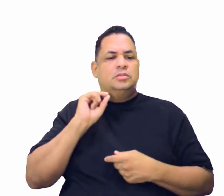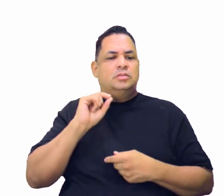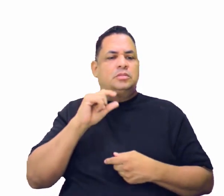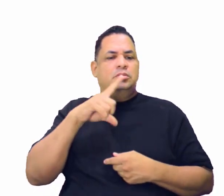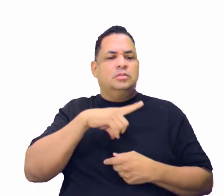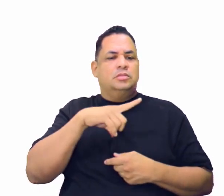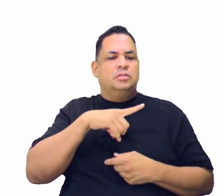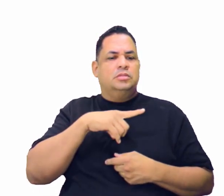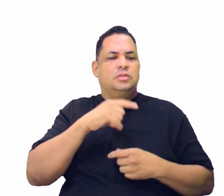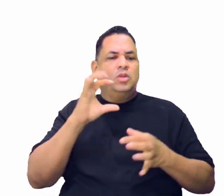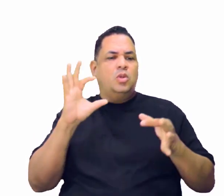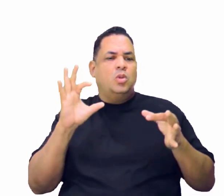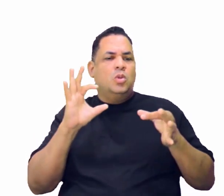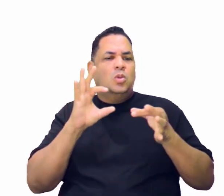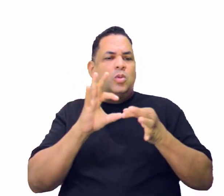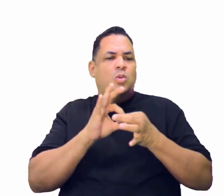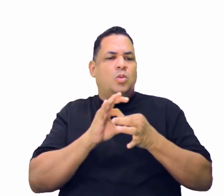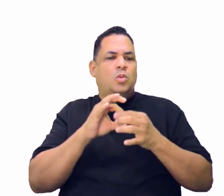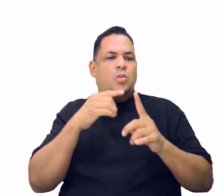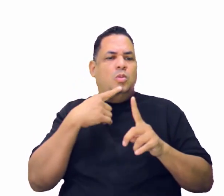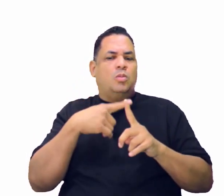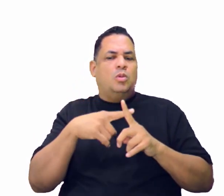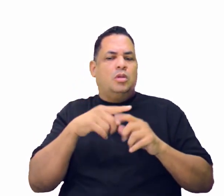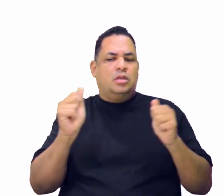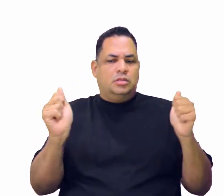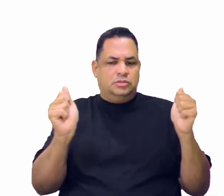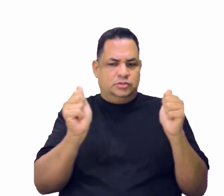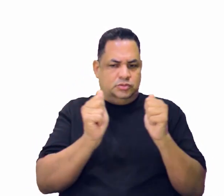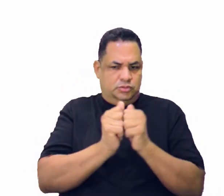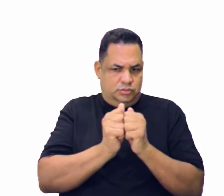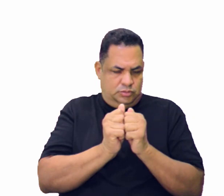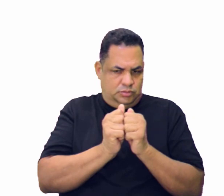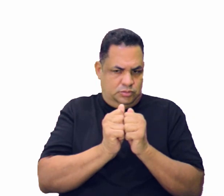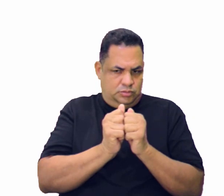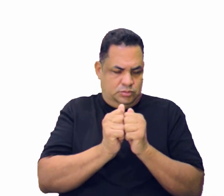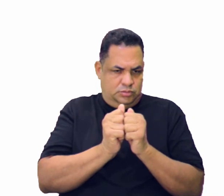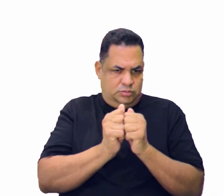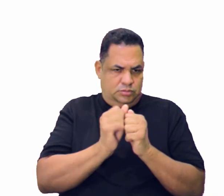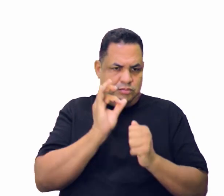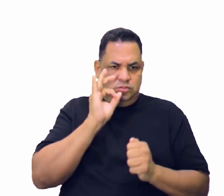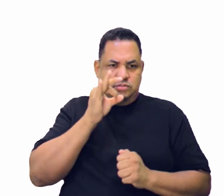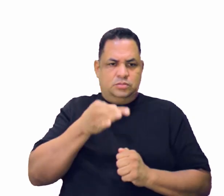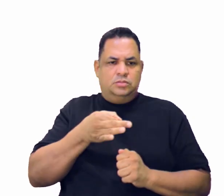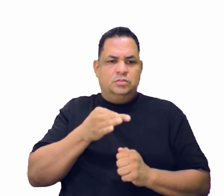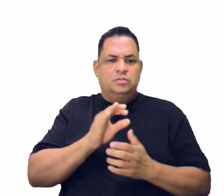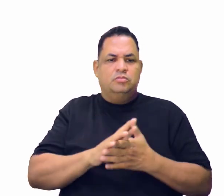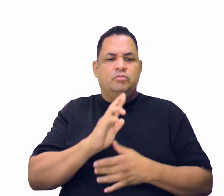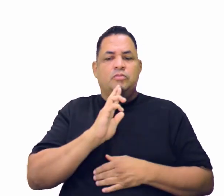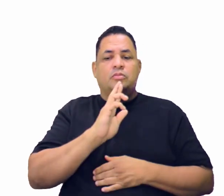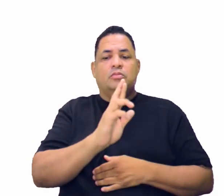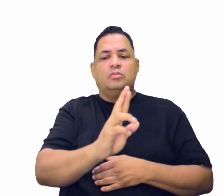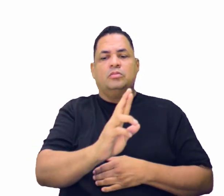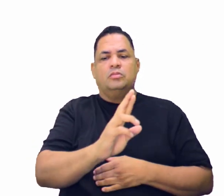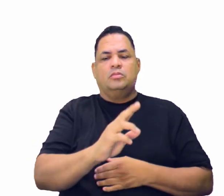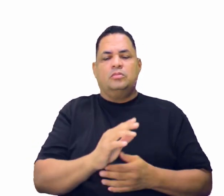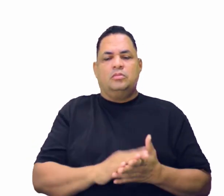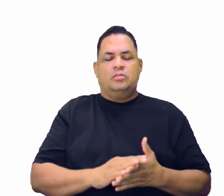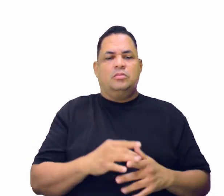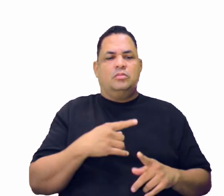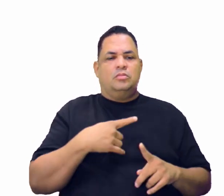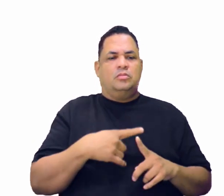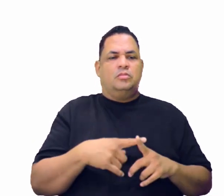ó, eu tenho a conjunção aqui, ó, o porquê junto. Tá certo? Que é o de resposta.